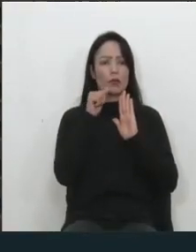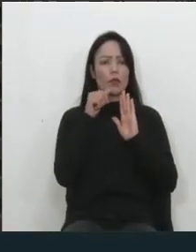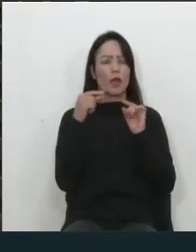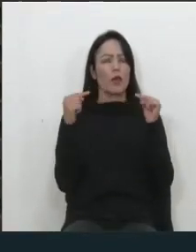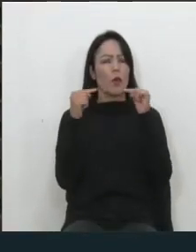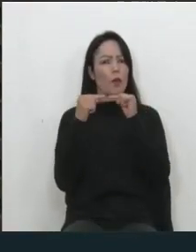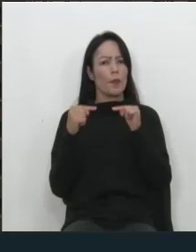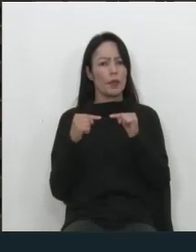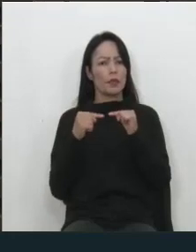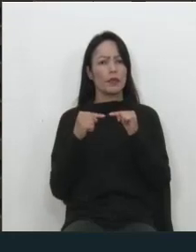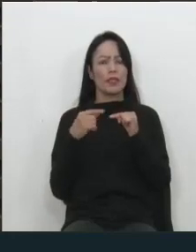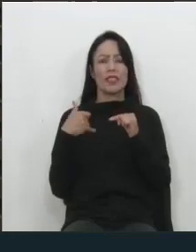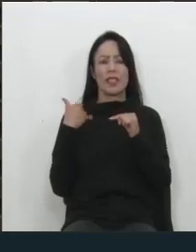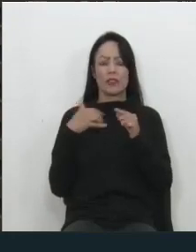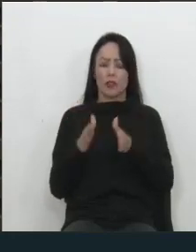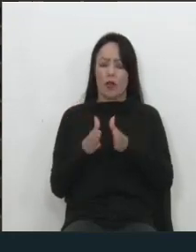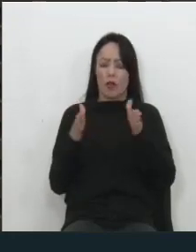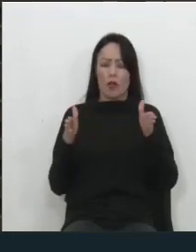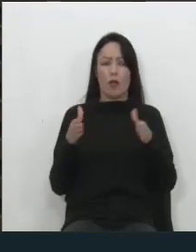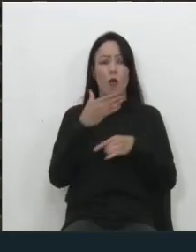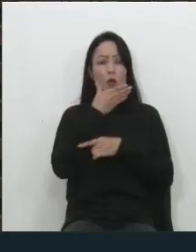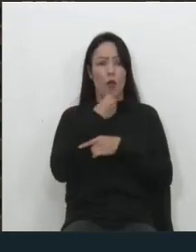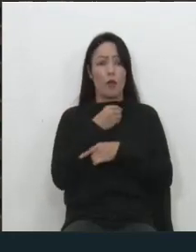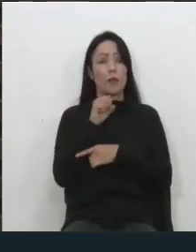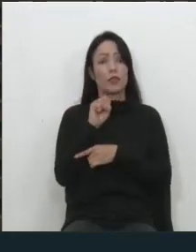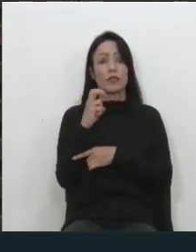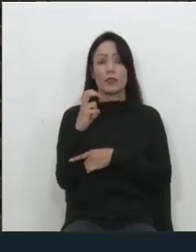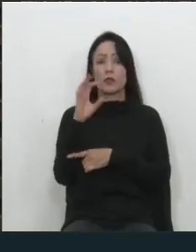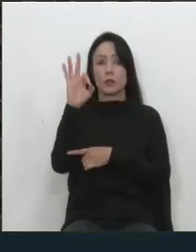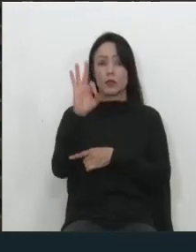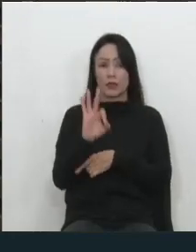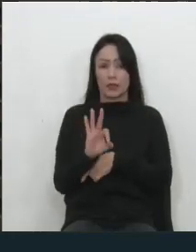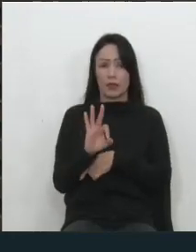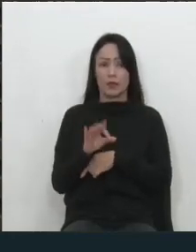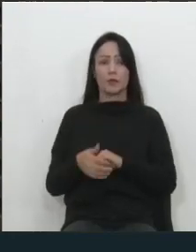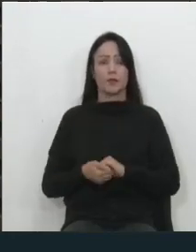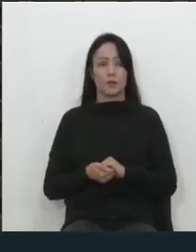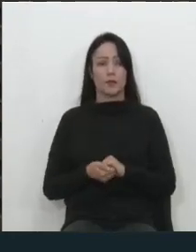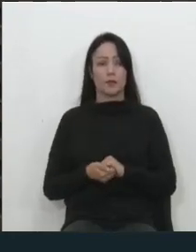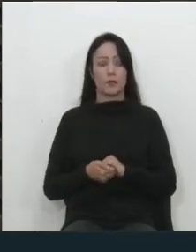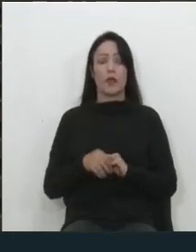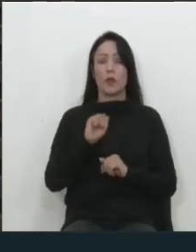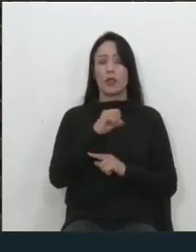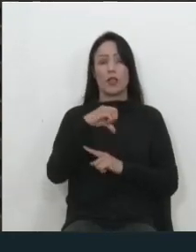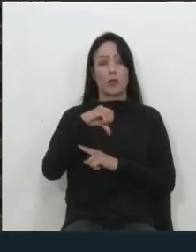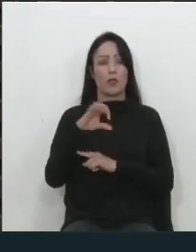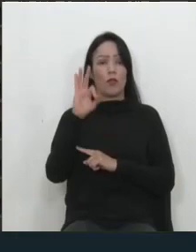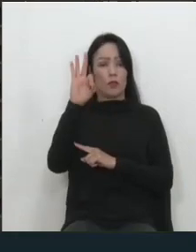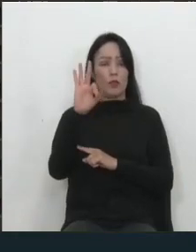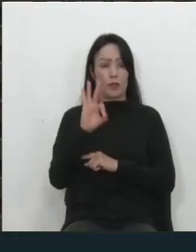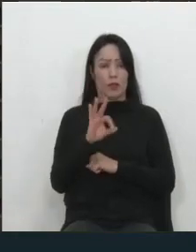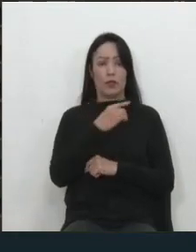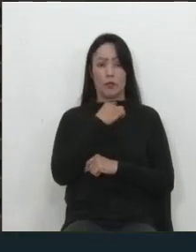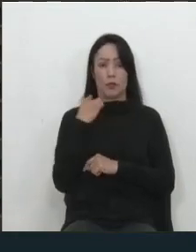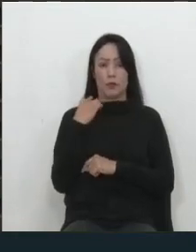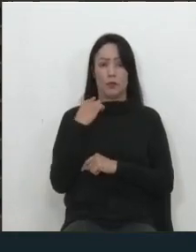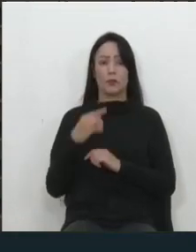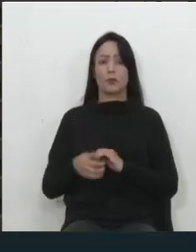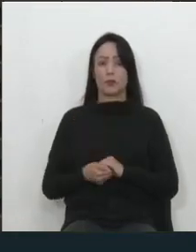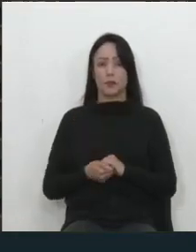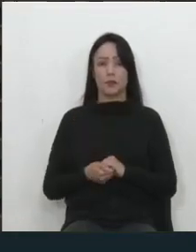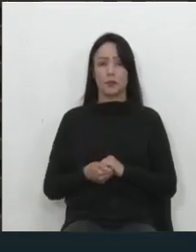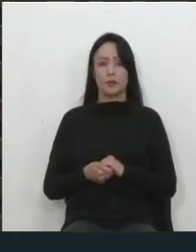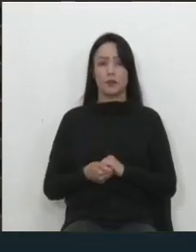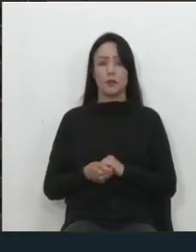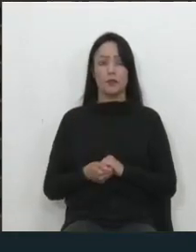faixa masculina, é de 85% das internações e 89% das mortes. Né? Enquanto as